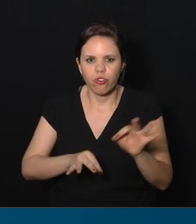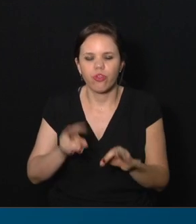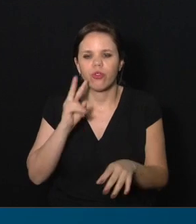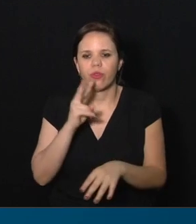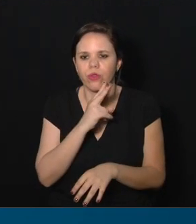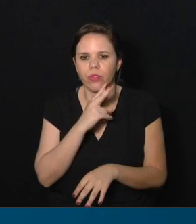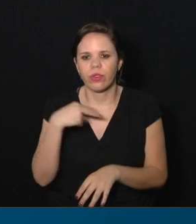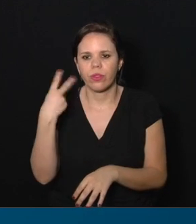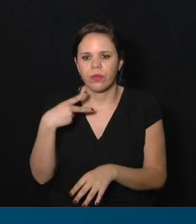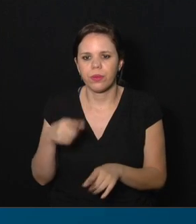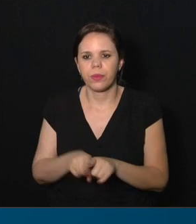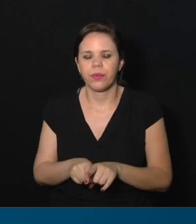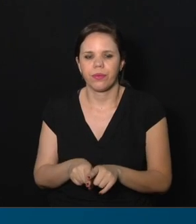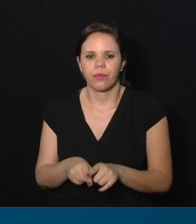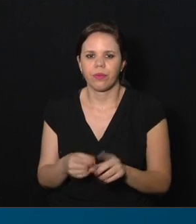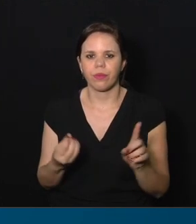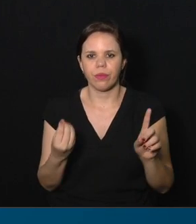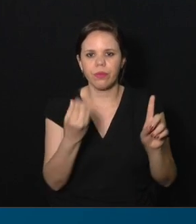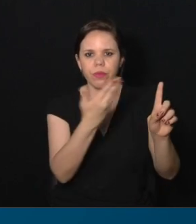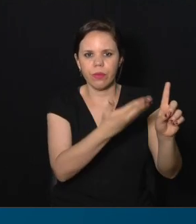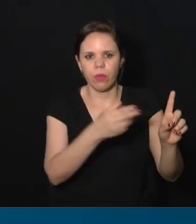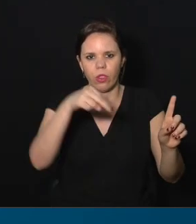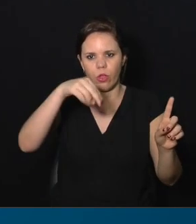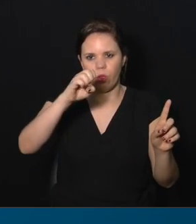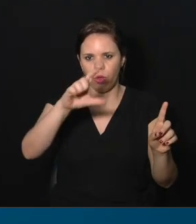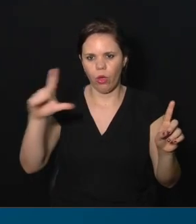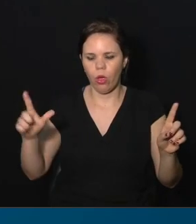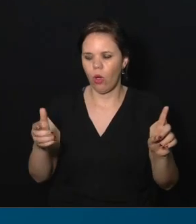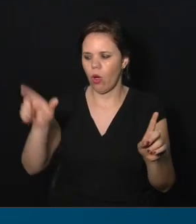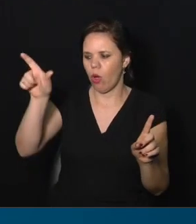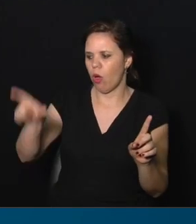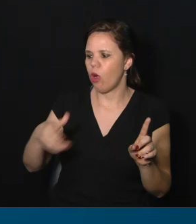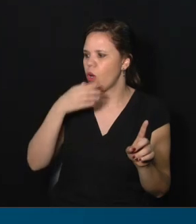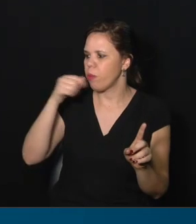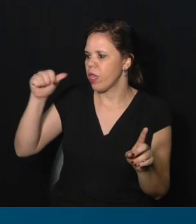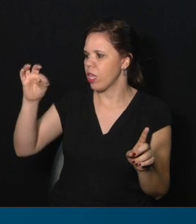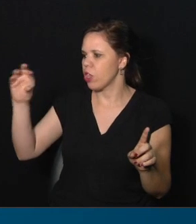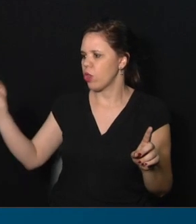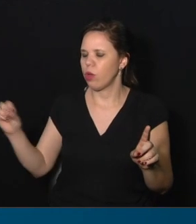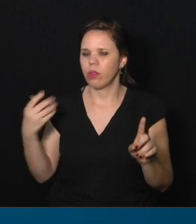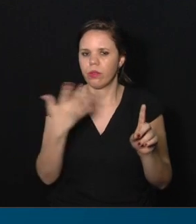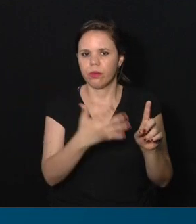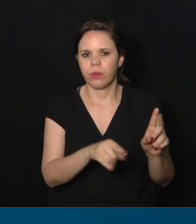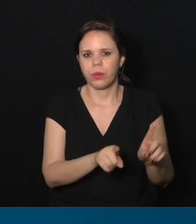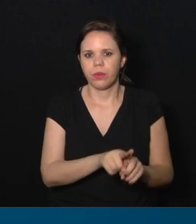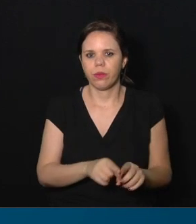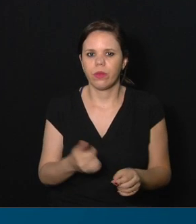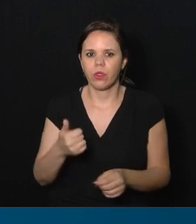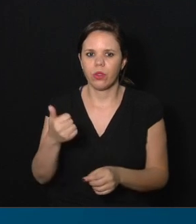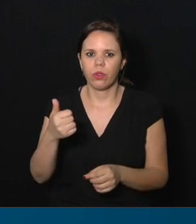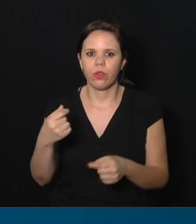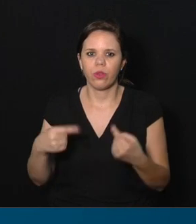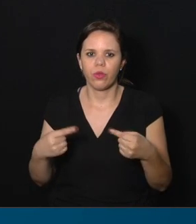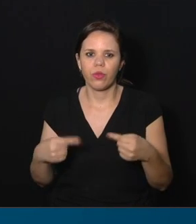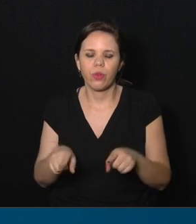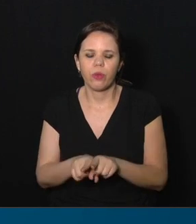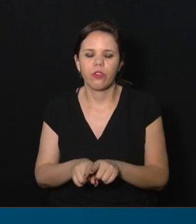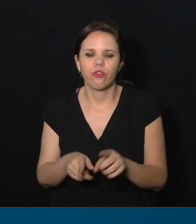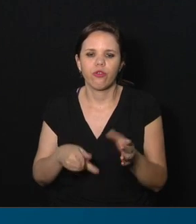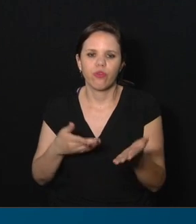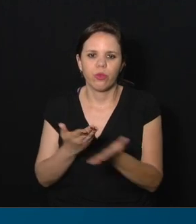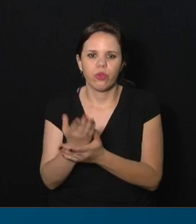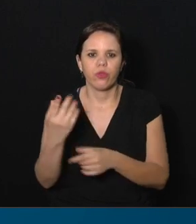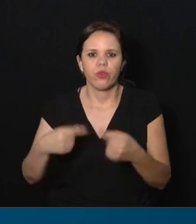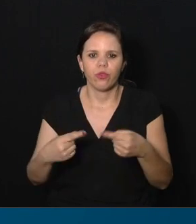Gratti, que concede o diploma Noel Rosa a Antônio Carlos Montoni. E, por fim, foi aprovado em turno único o projeto de autoria